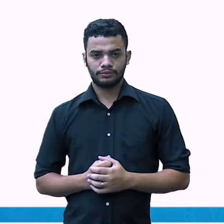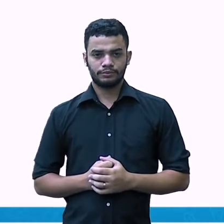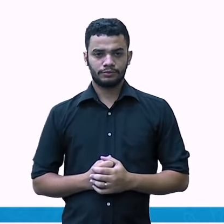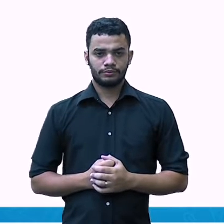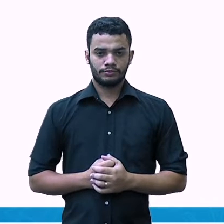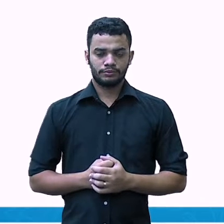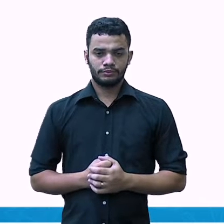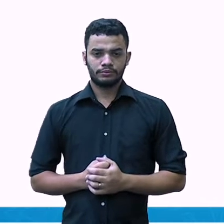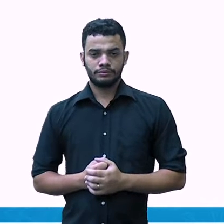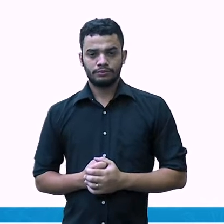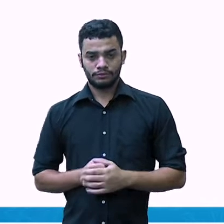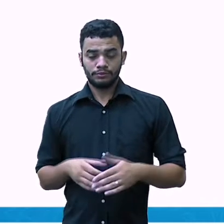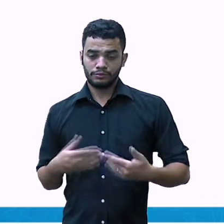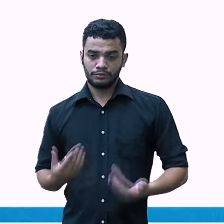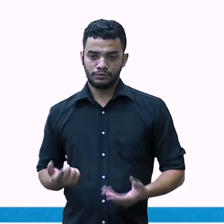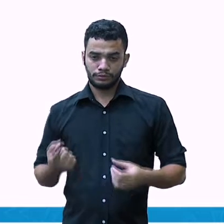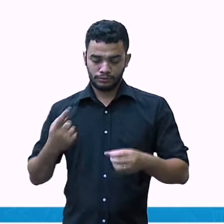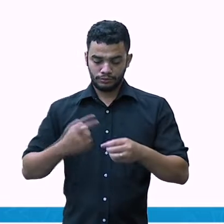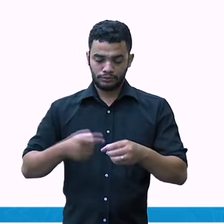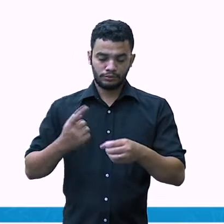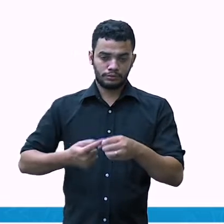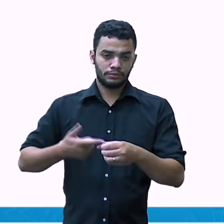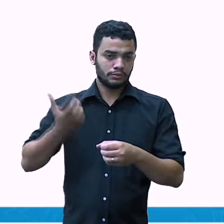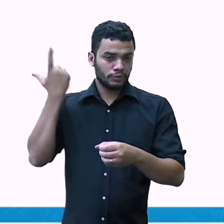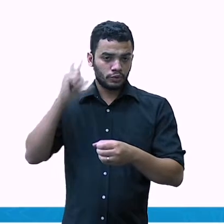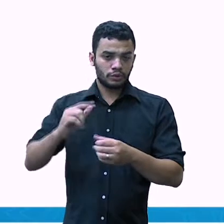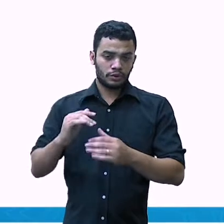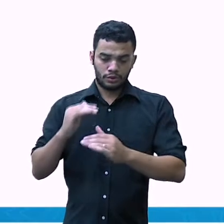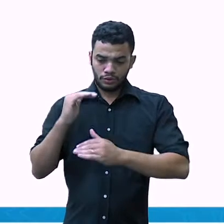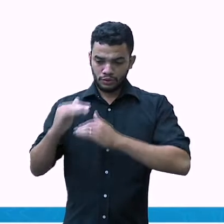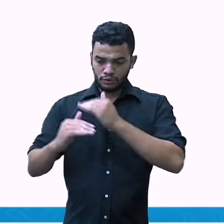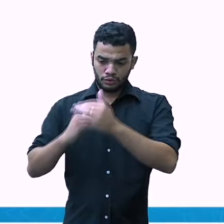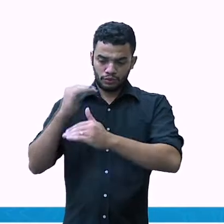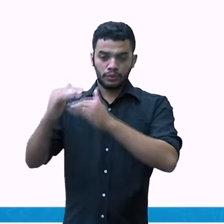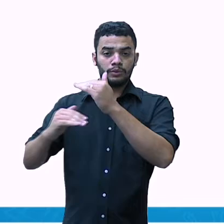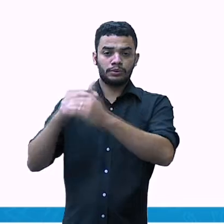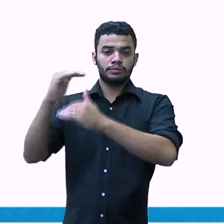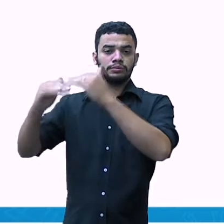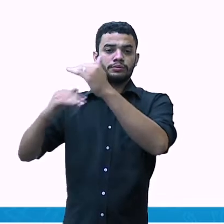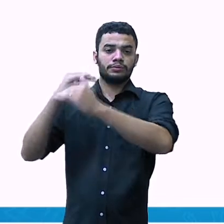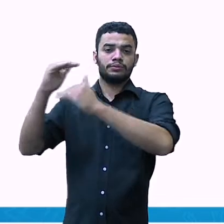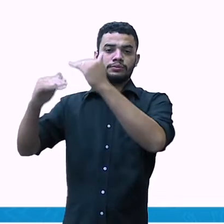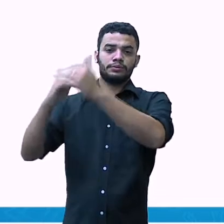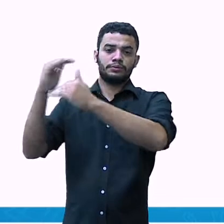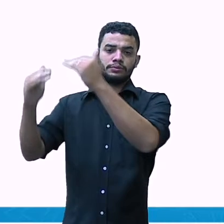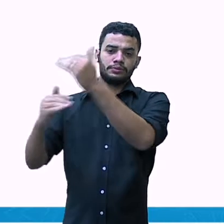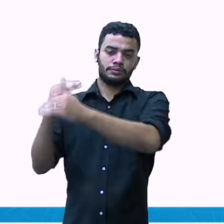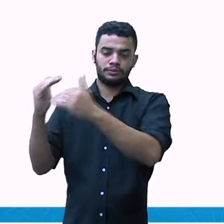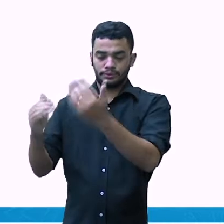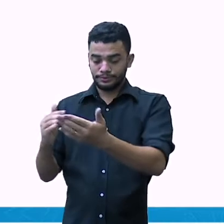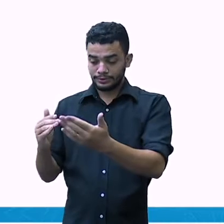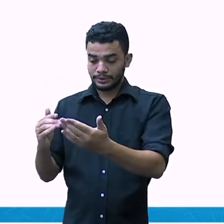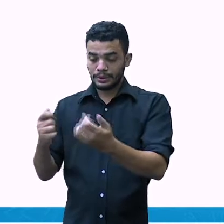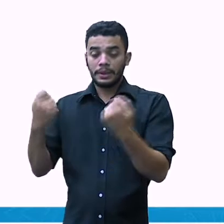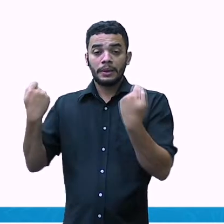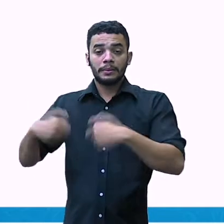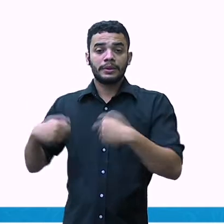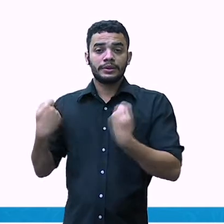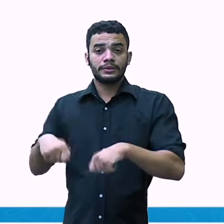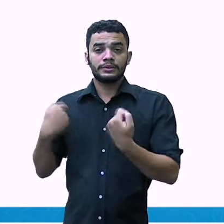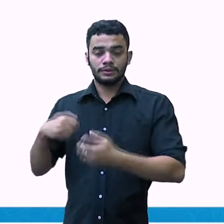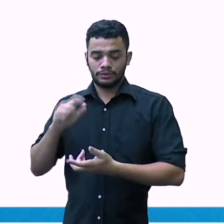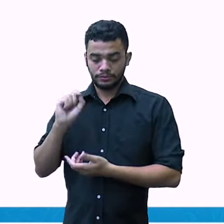Para uma cidade crescer e se desenvolver, o conhecimento do seu território é muito